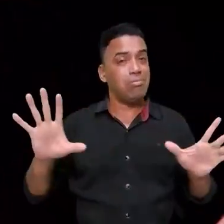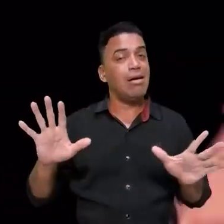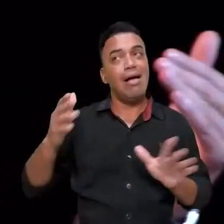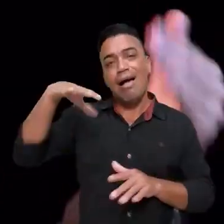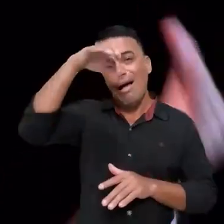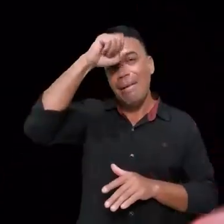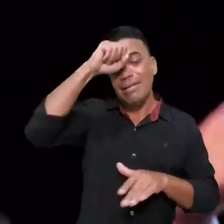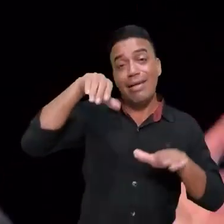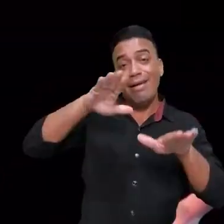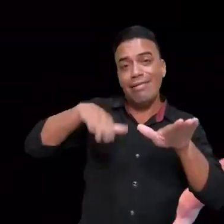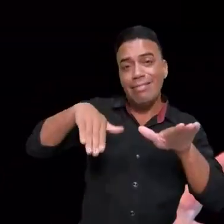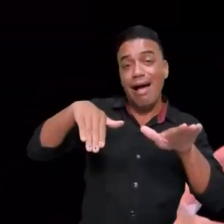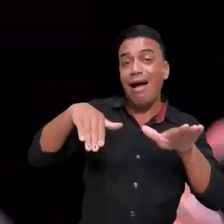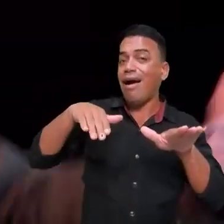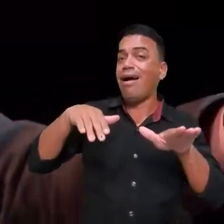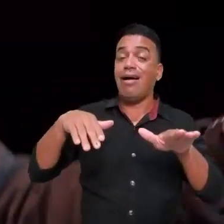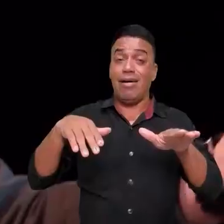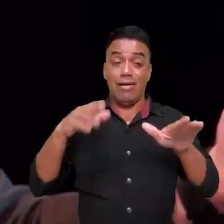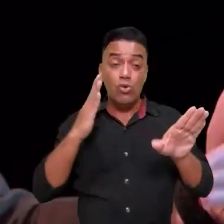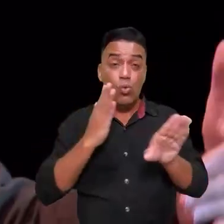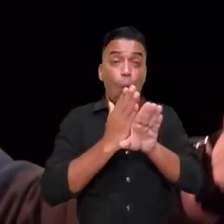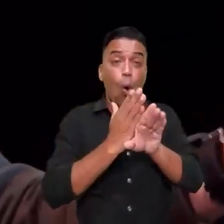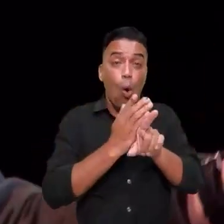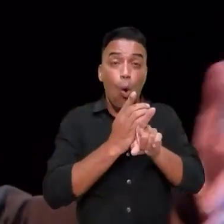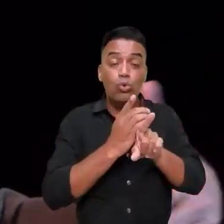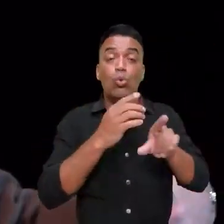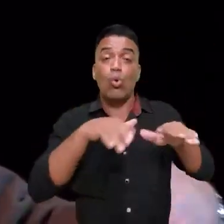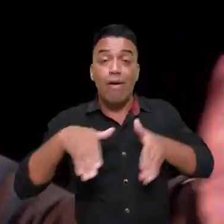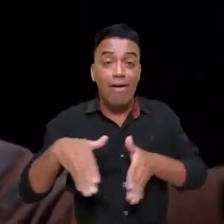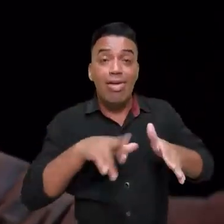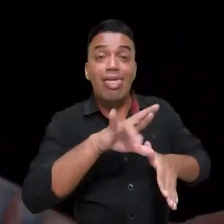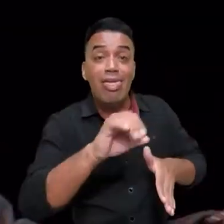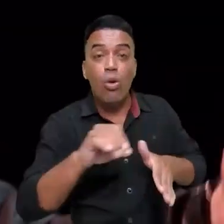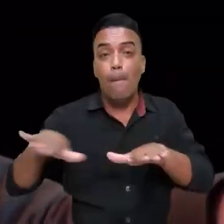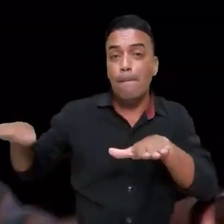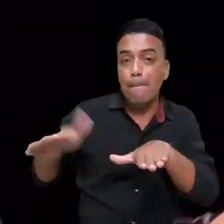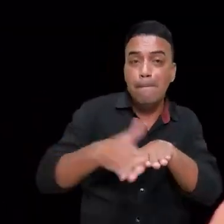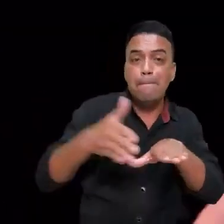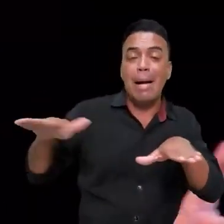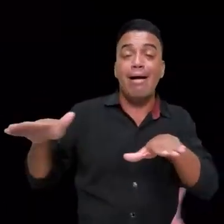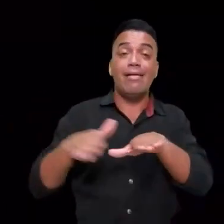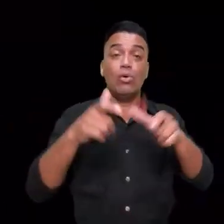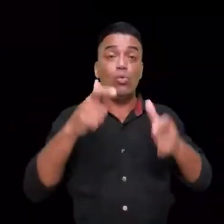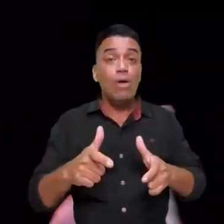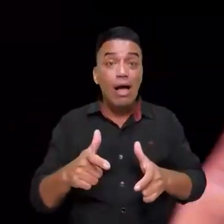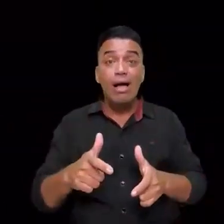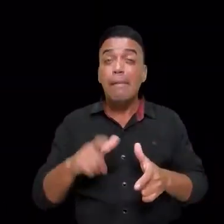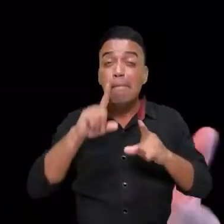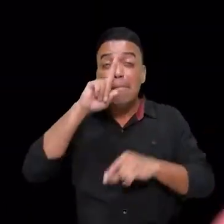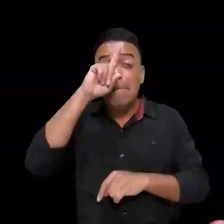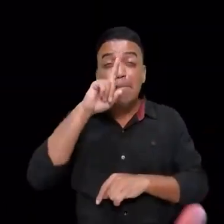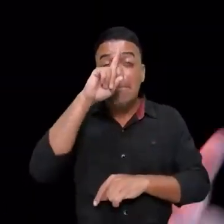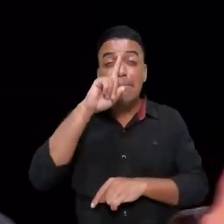a nadar no encontro do rio com o mar. Era um lugar, era um lugar de morte, né? Um lugar muito complicado. E com 9,